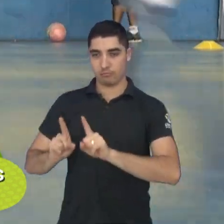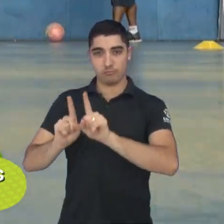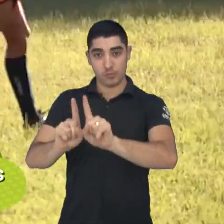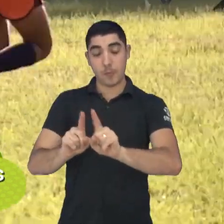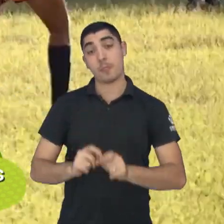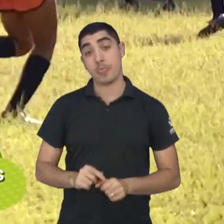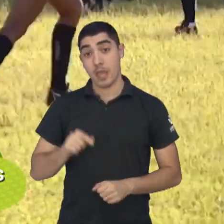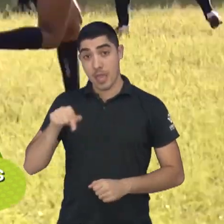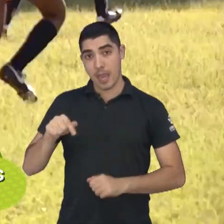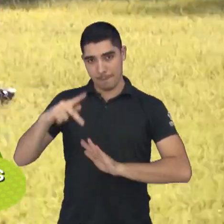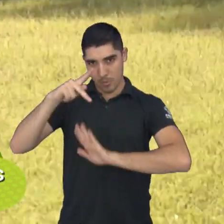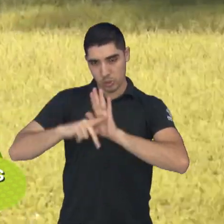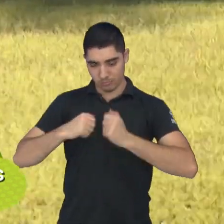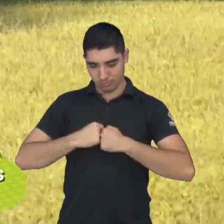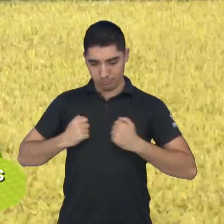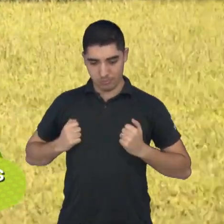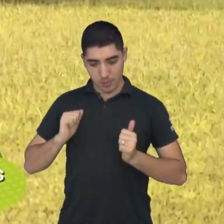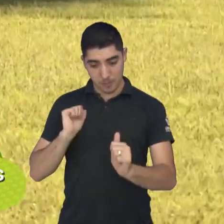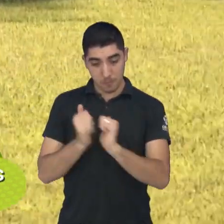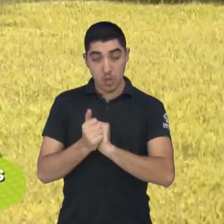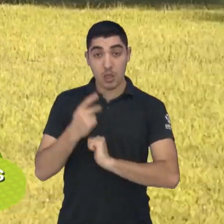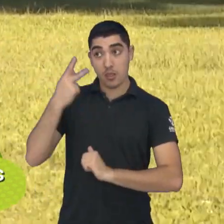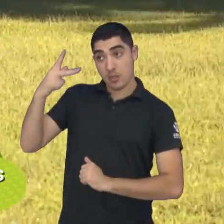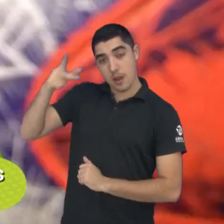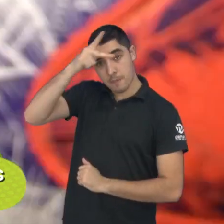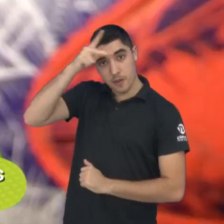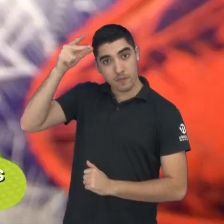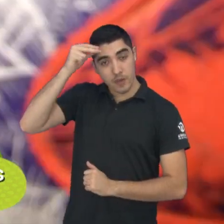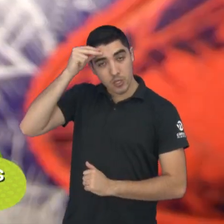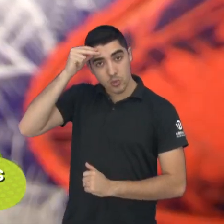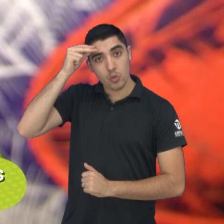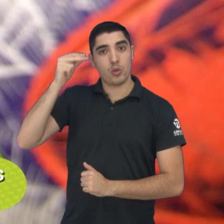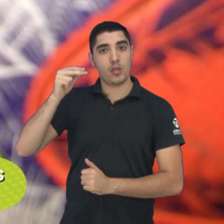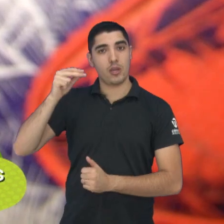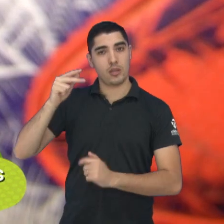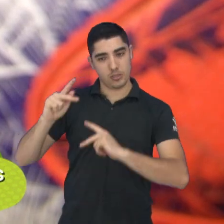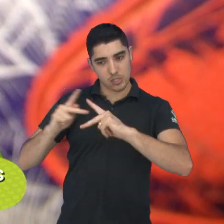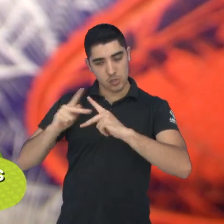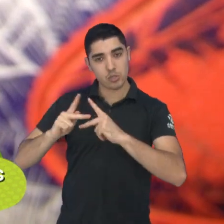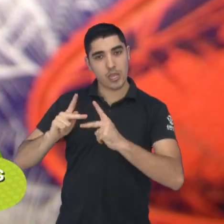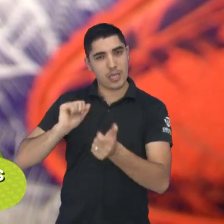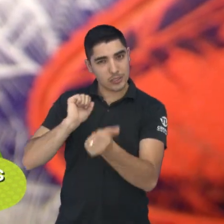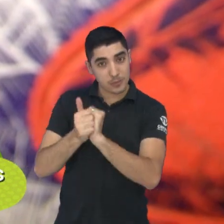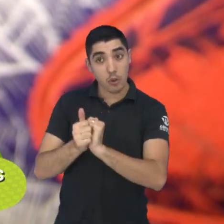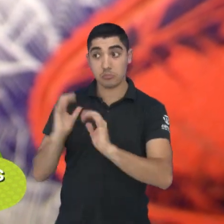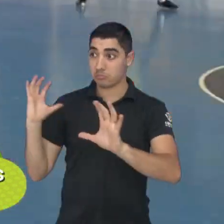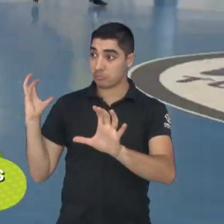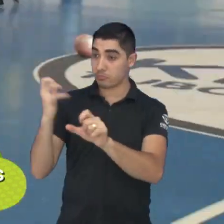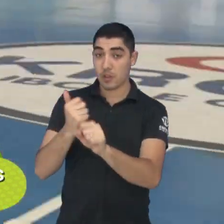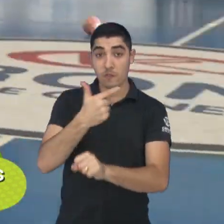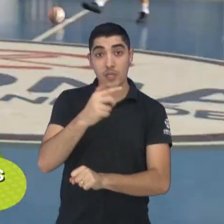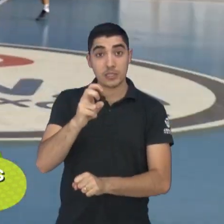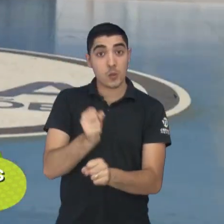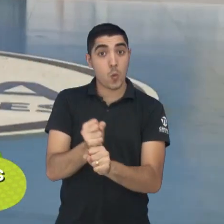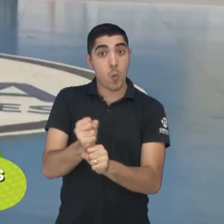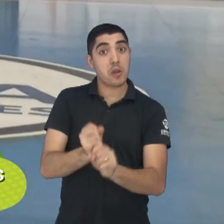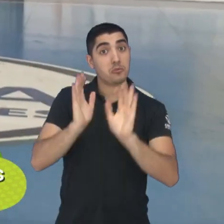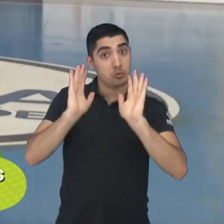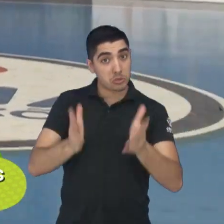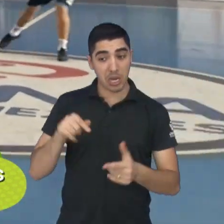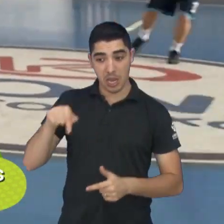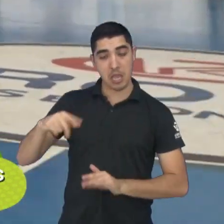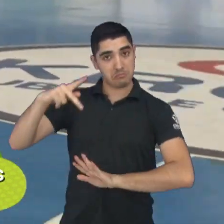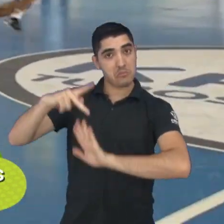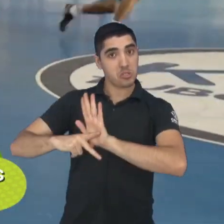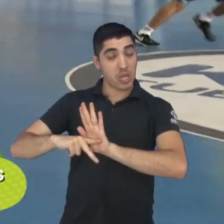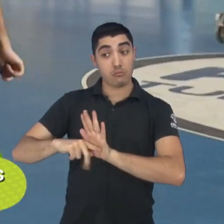programa de formação desportiva vinculada à Secretaria de Esporte e Qualidade de Vida, que completa 25 anos neste ano de 2024, hein? O